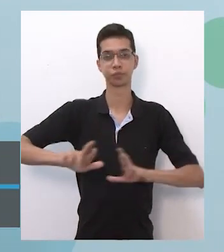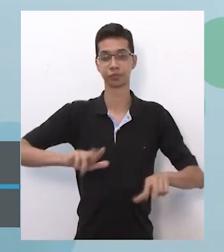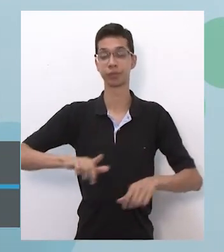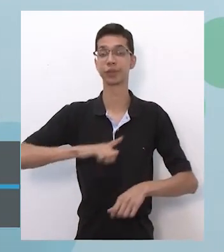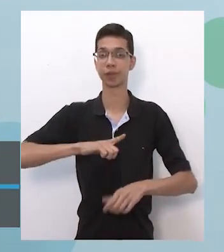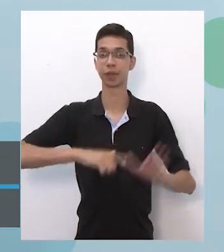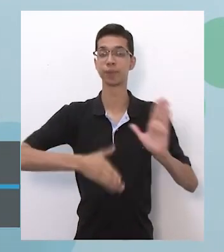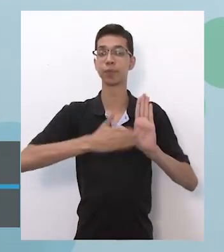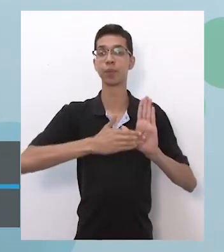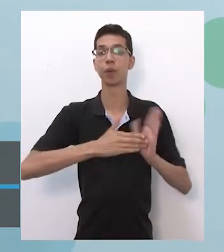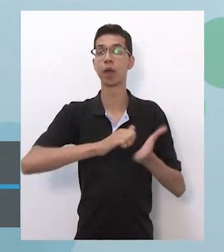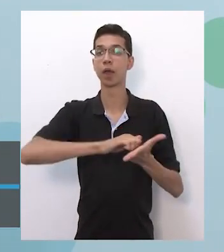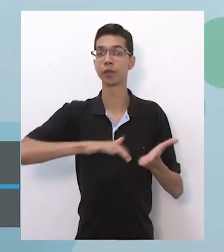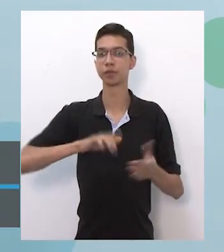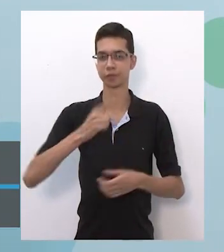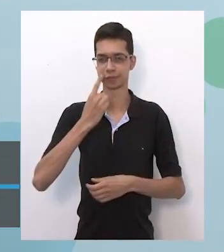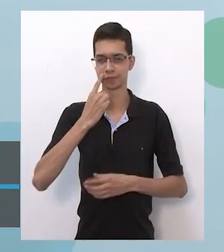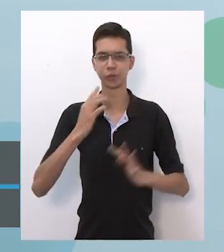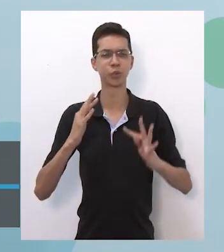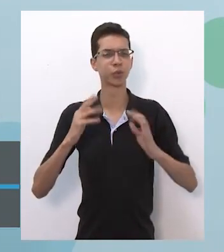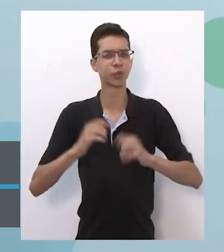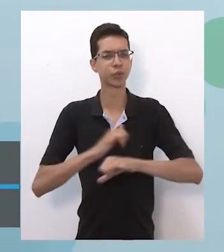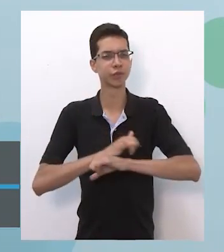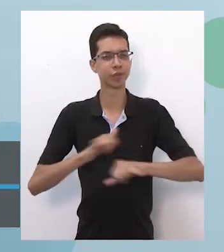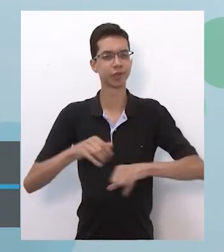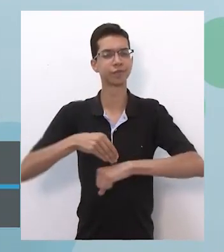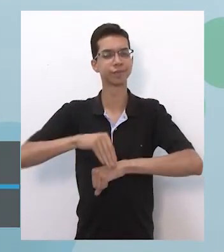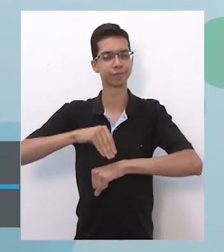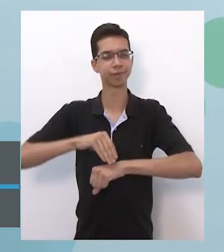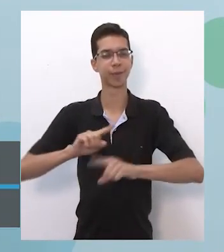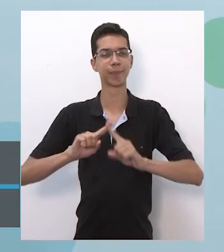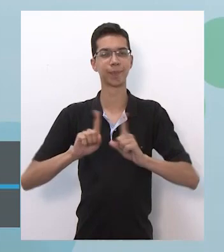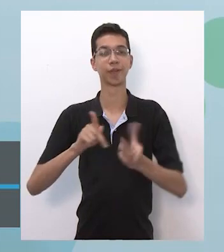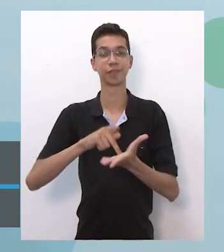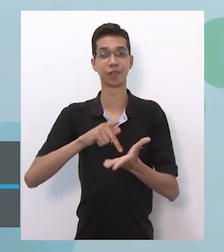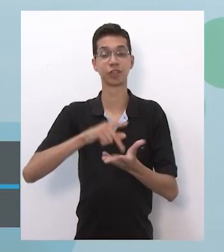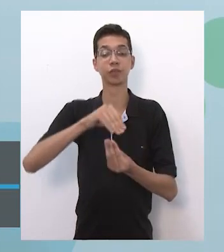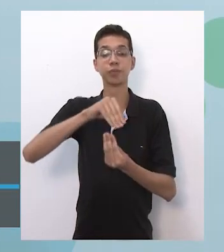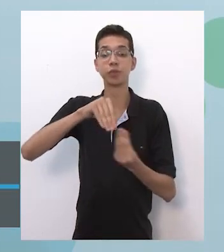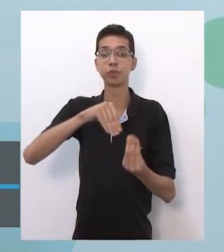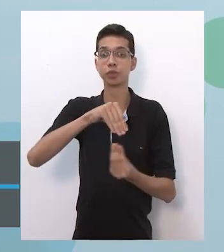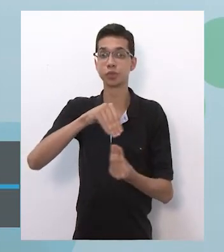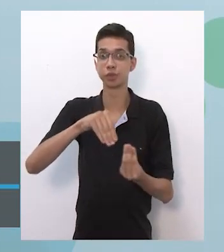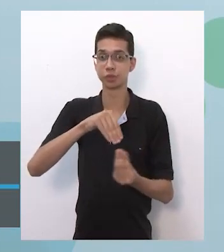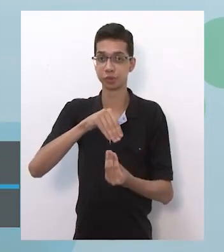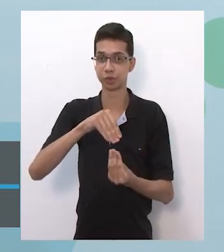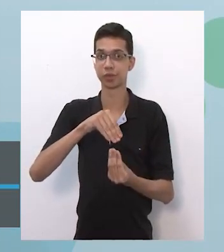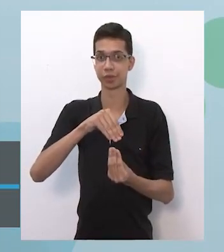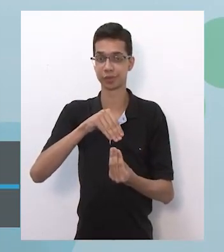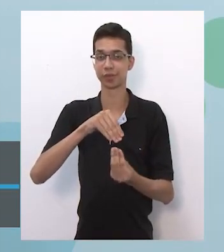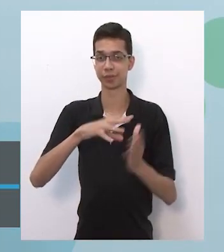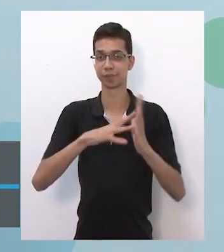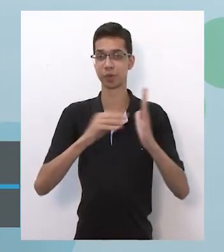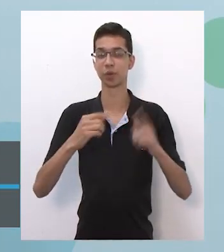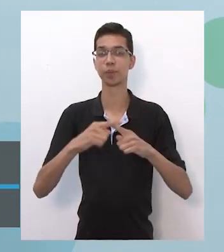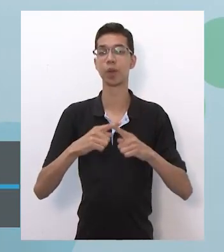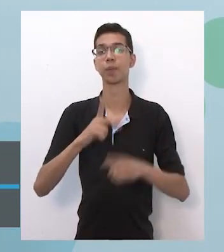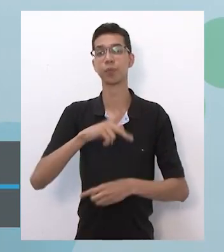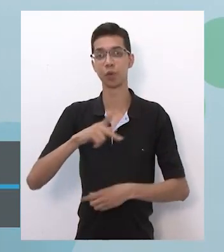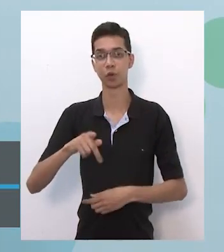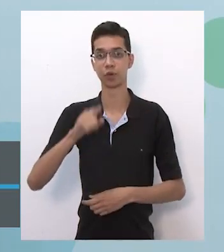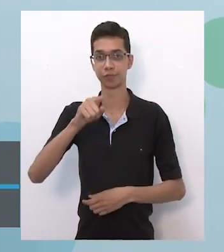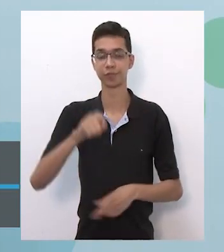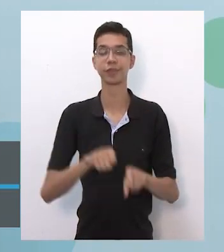vai englobar que vocês viram nesse vídeo. Então, assim, só que realmente num formato híbrido, para chegar e pensado para você, professor, e pensado para